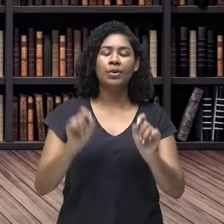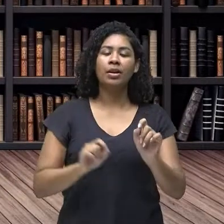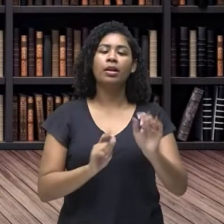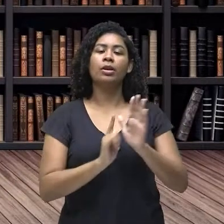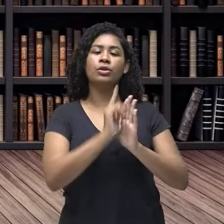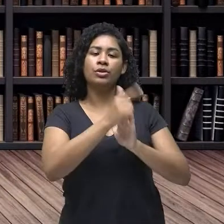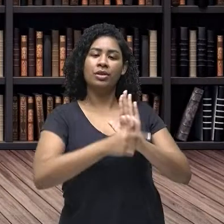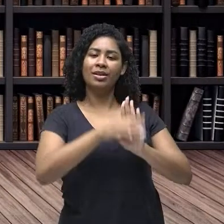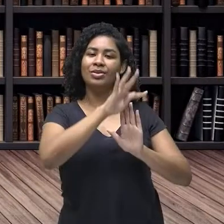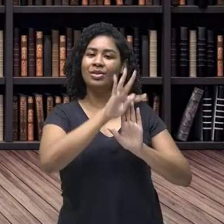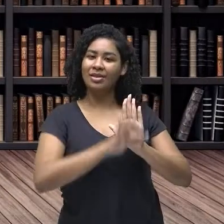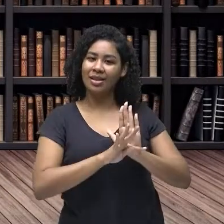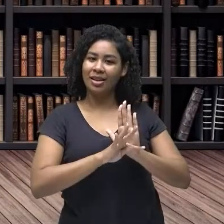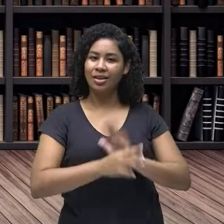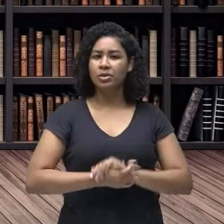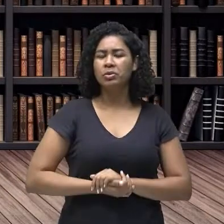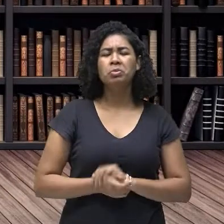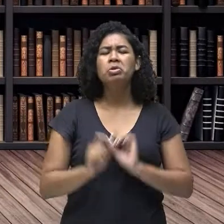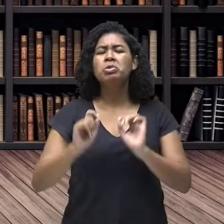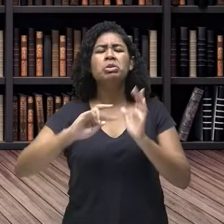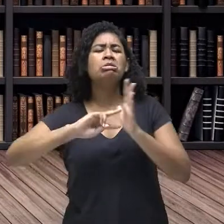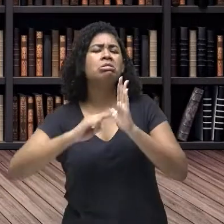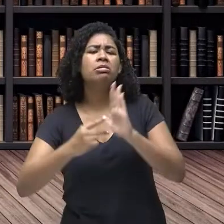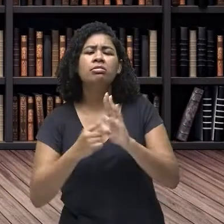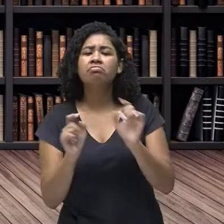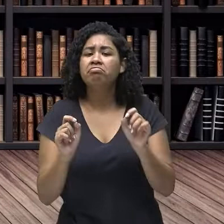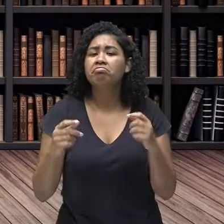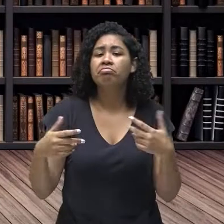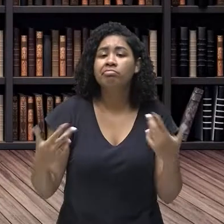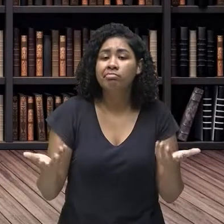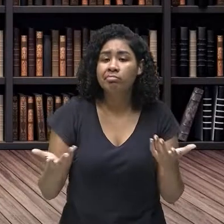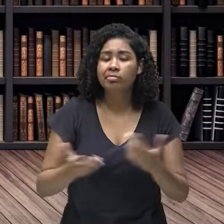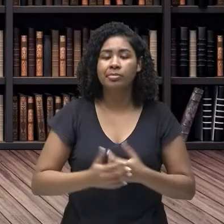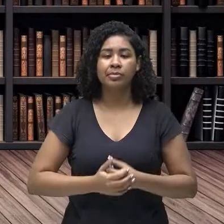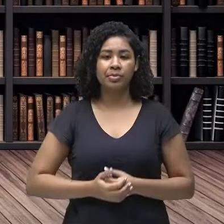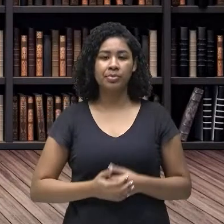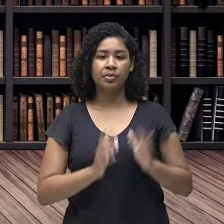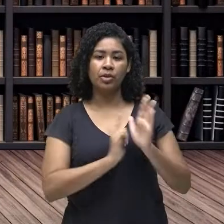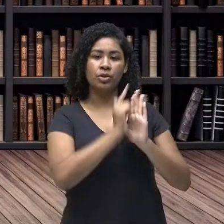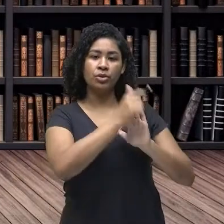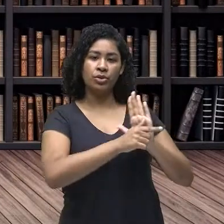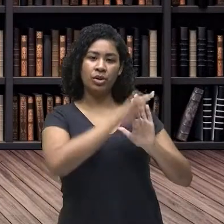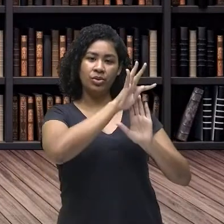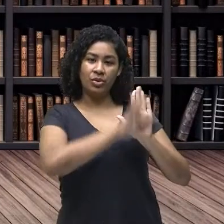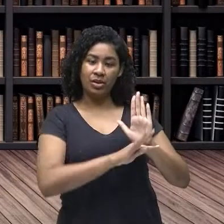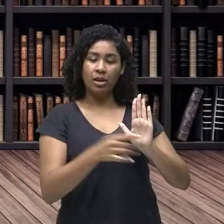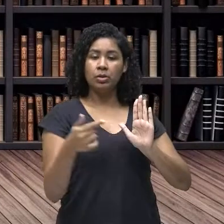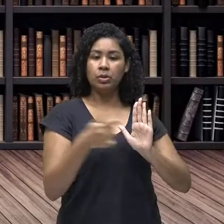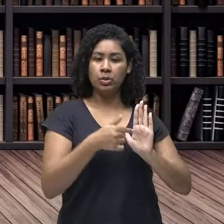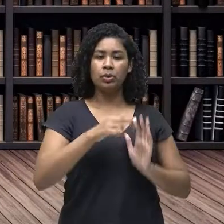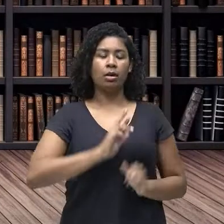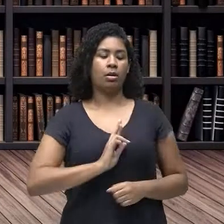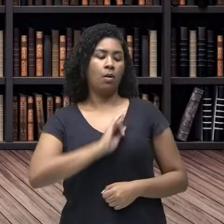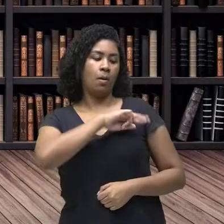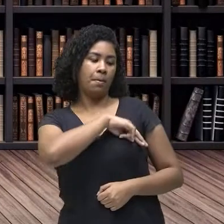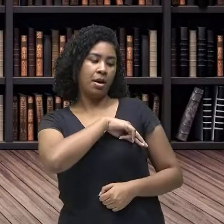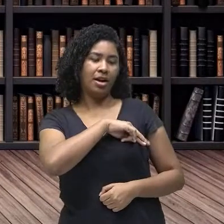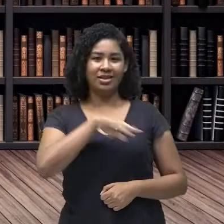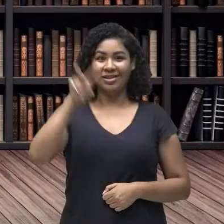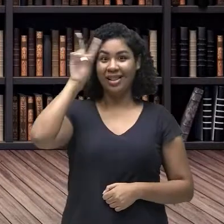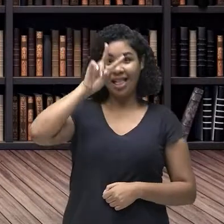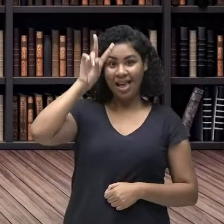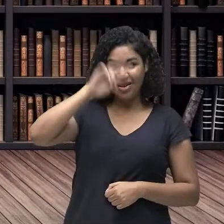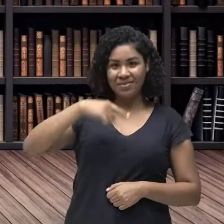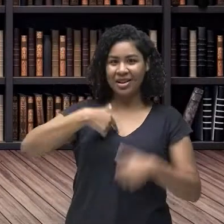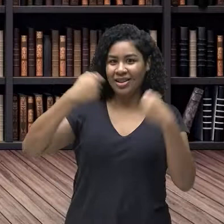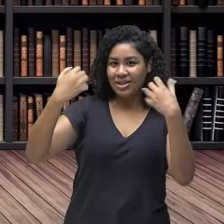né? What is gênero textual, teacher? O que é isso? Os gêneros são os romances. Lembram que a gente